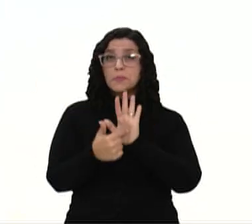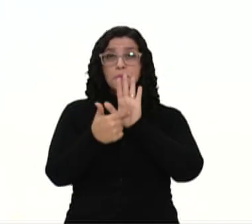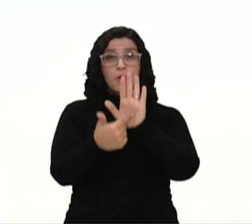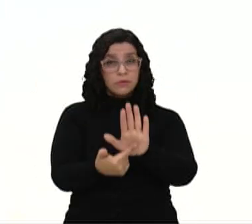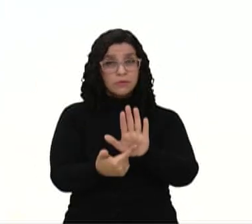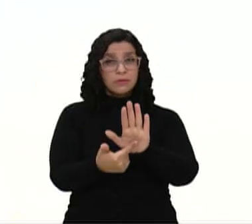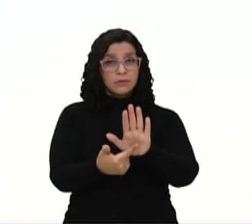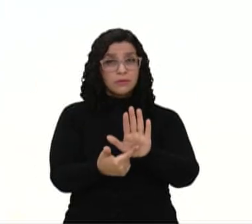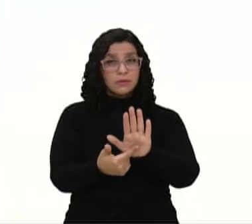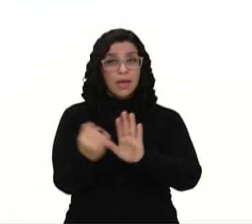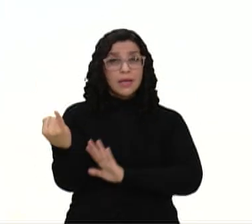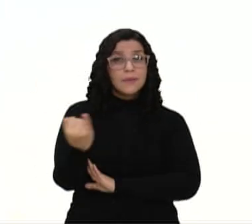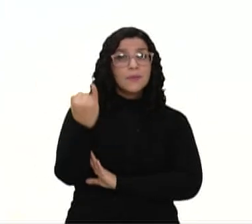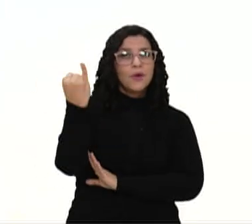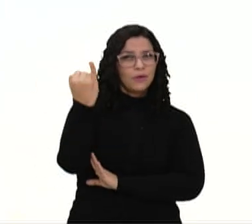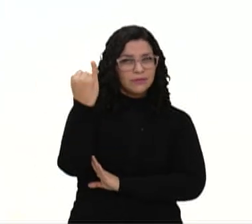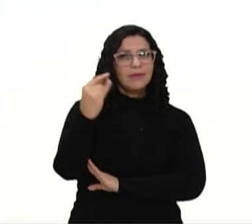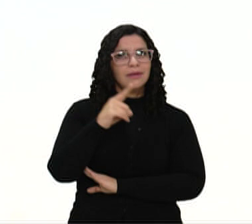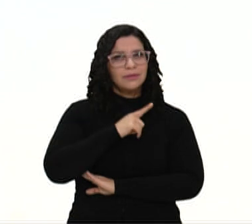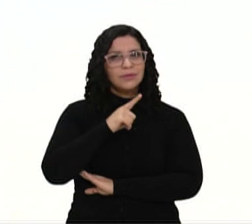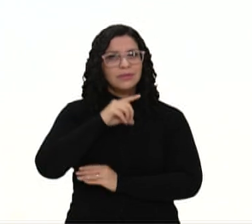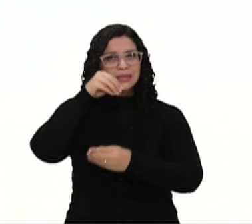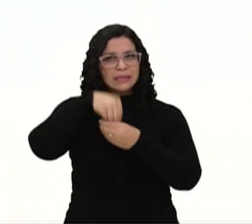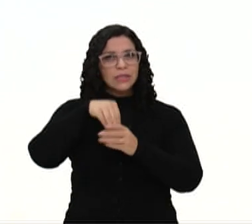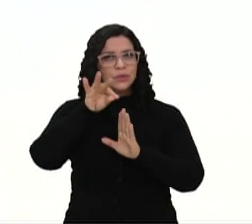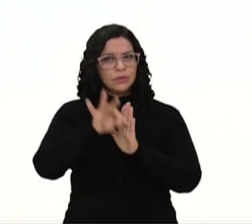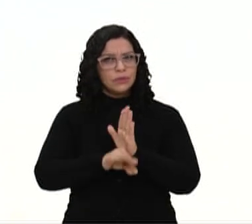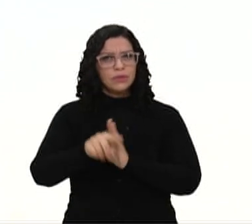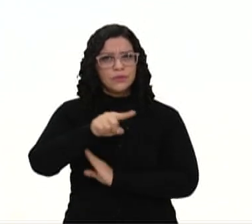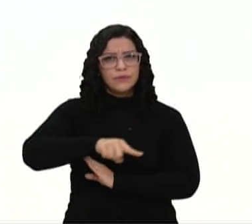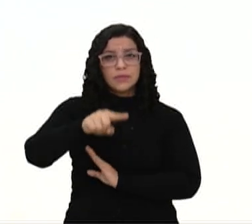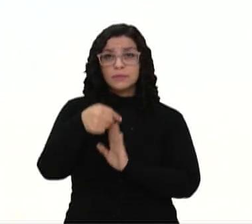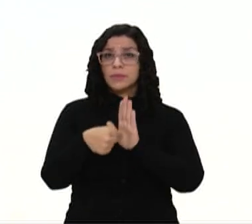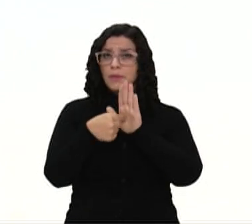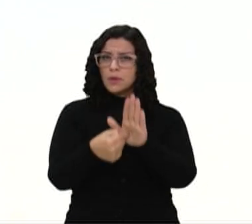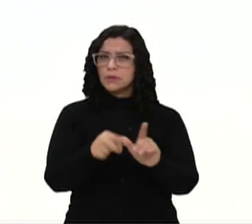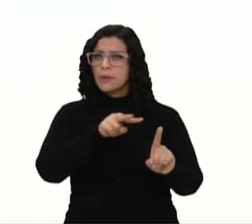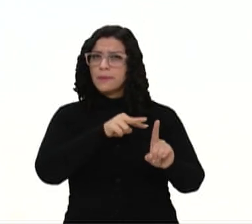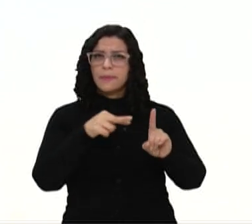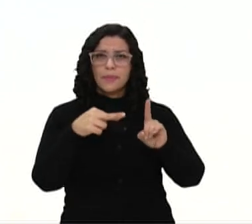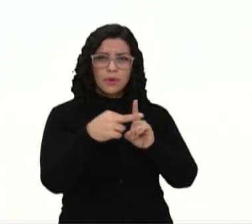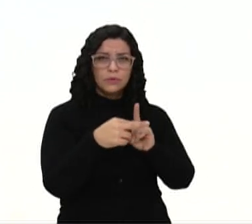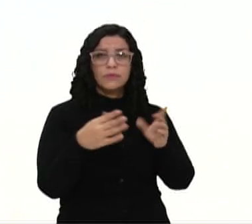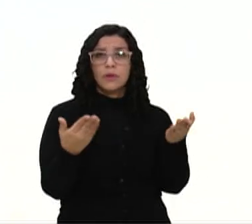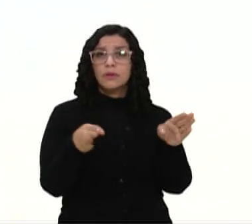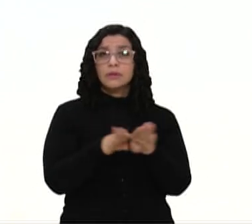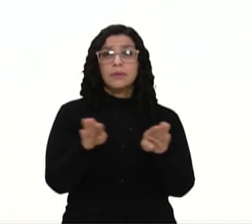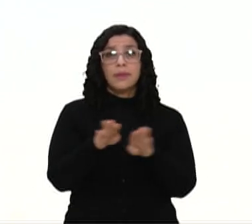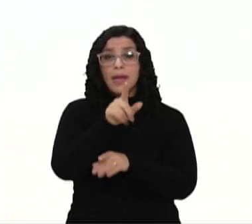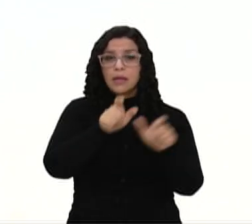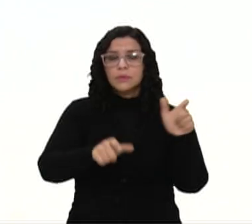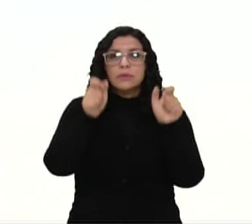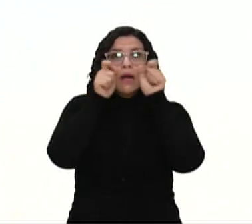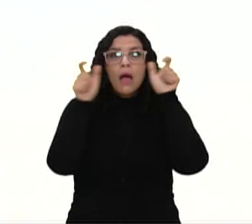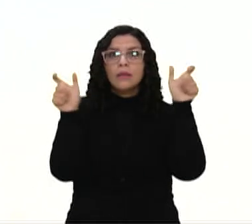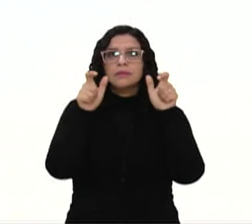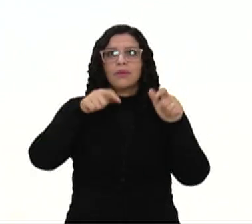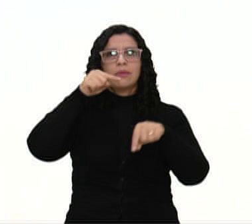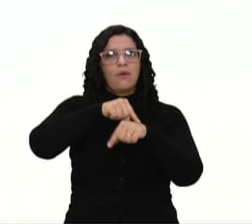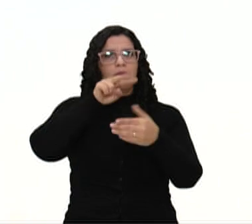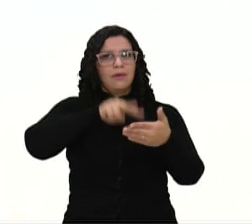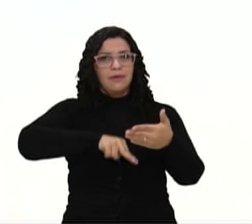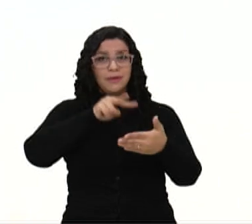destacar trechos que considera importantes para expressar seu ponto de vista e chamar a atenção do